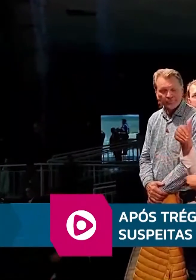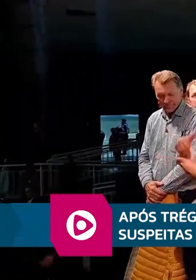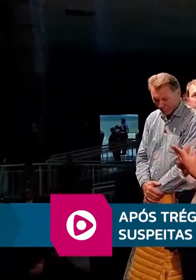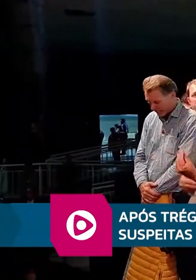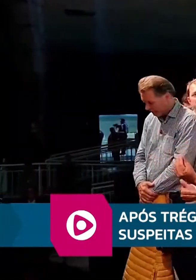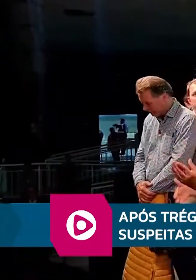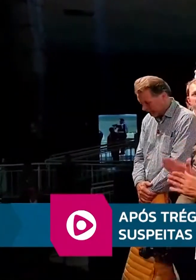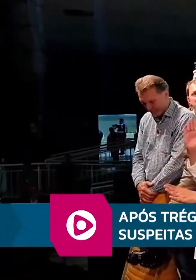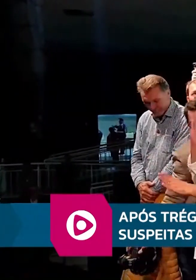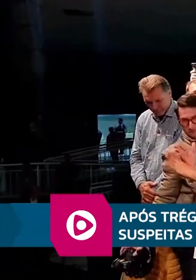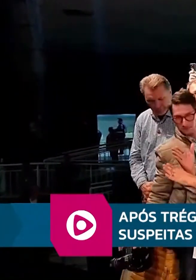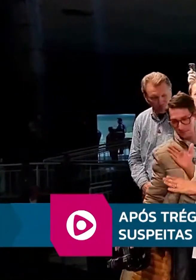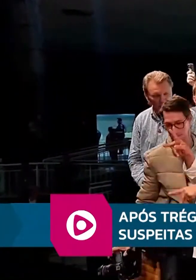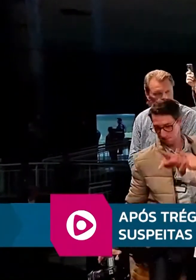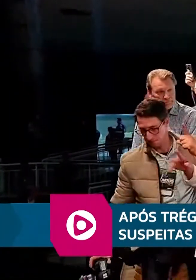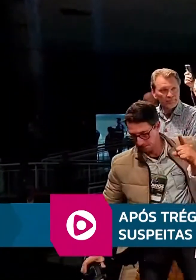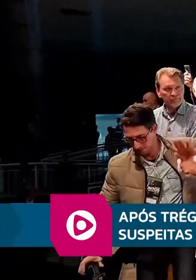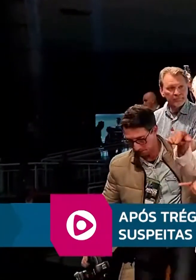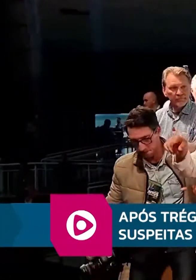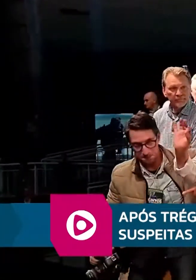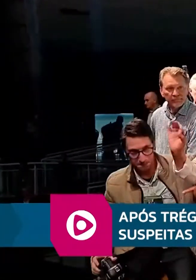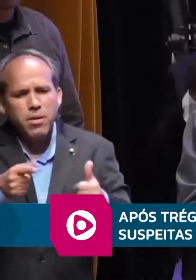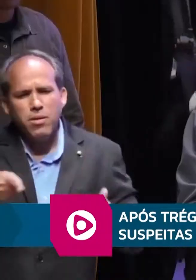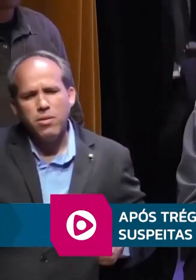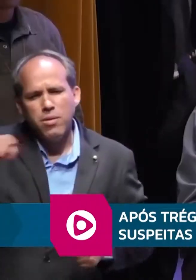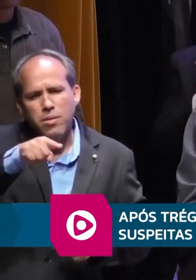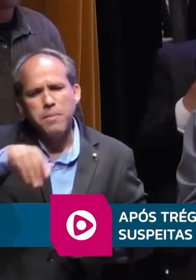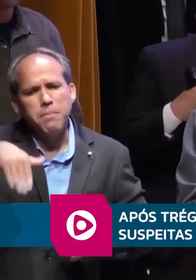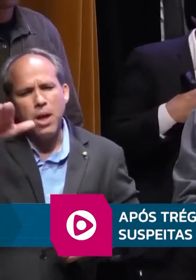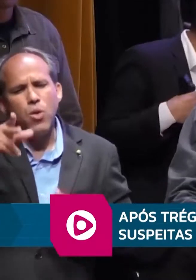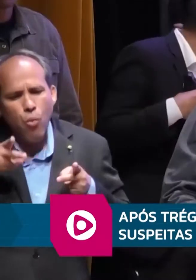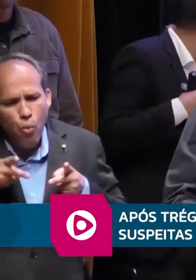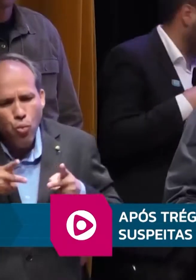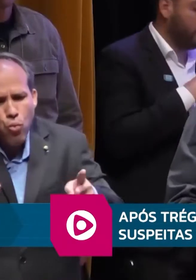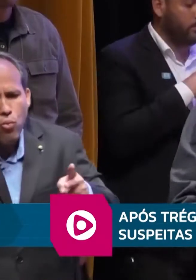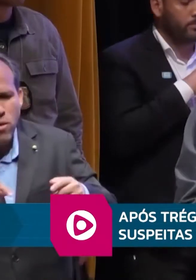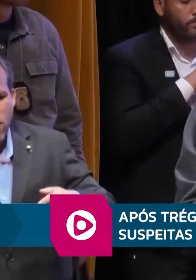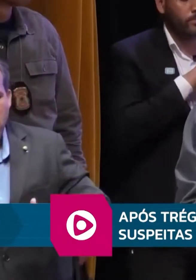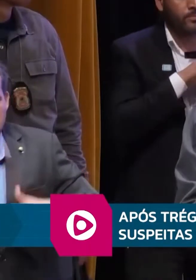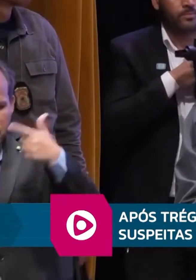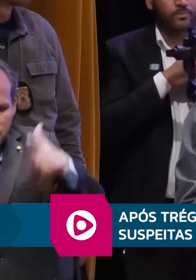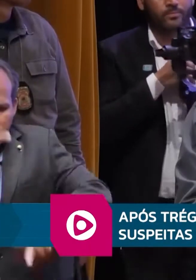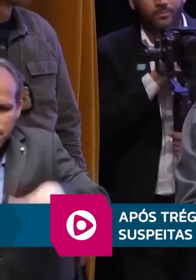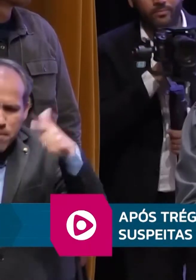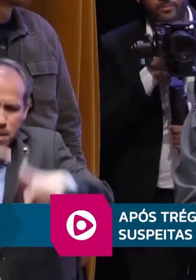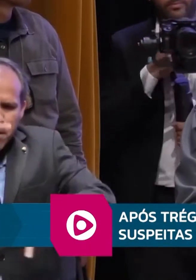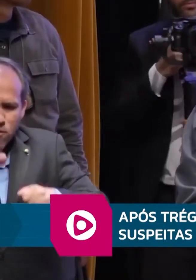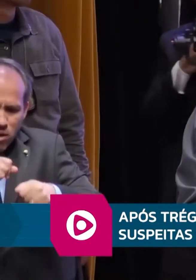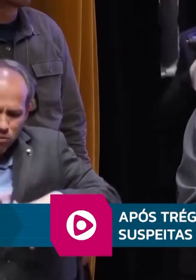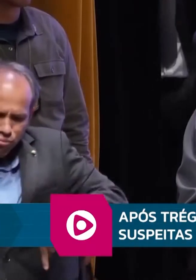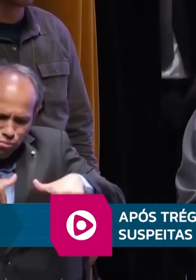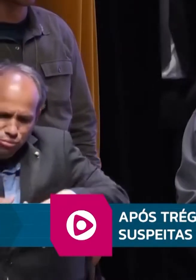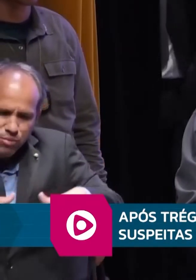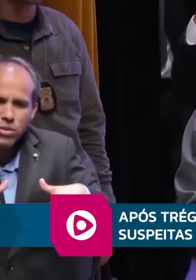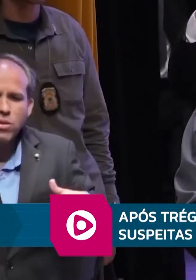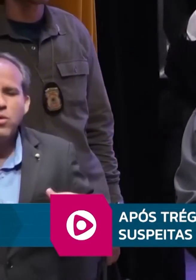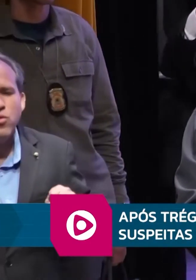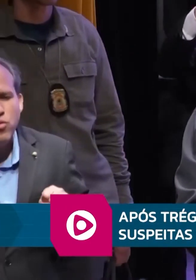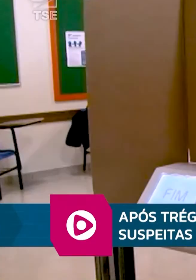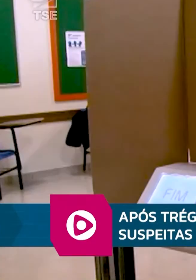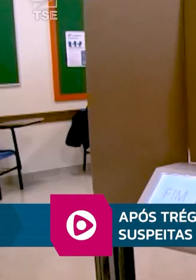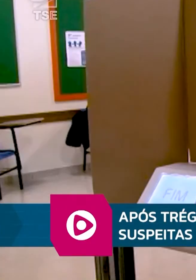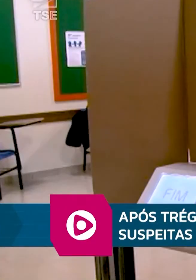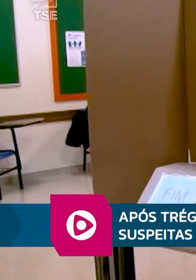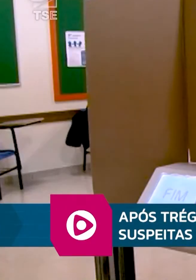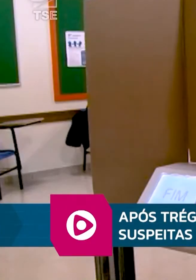tantos votos, se o povo não está ao lado do mesmo? Diferentemente do que afirma o presidente, a apuração dos votos